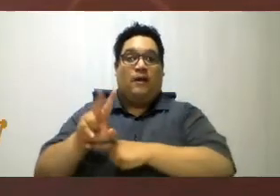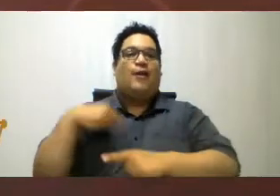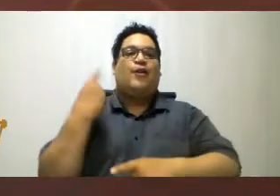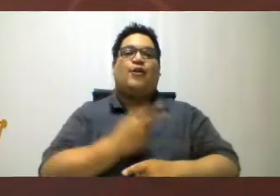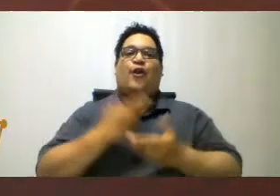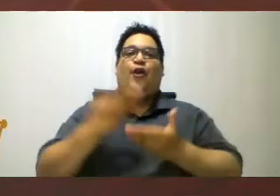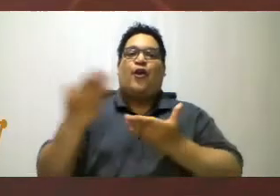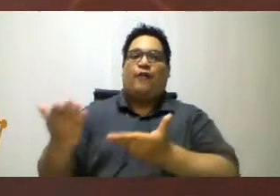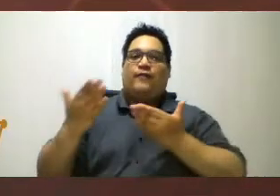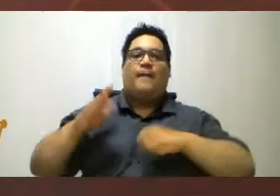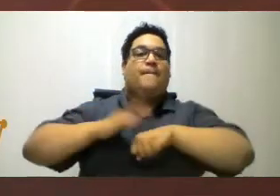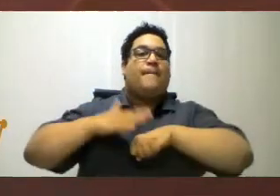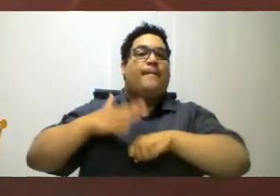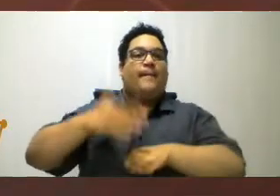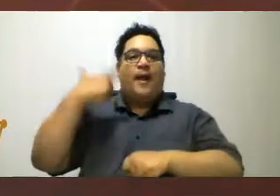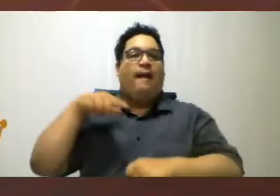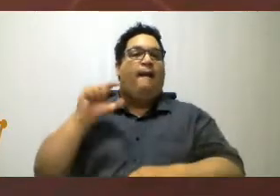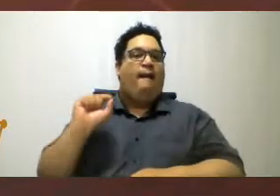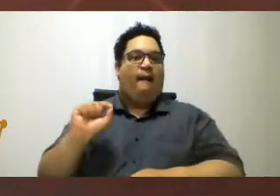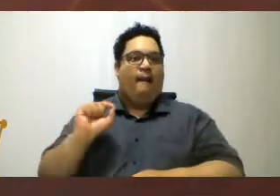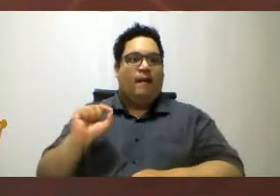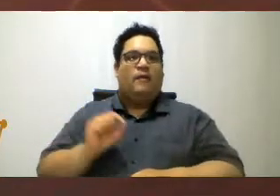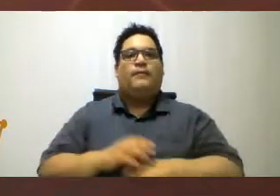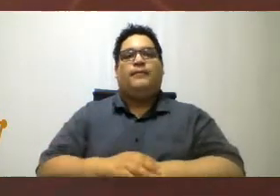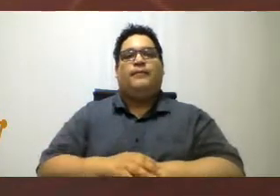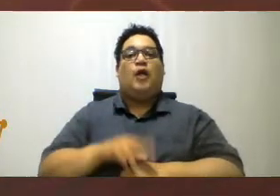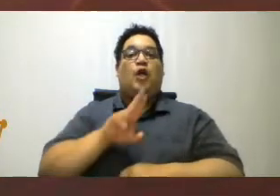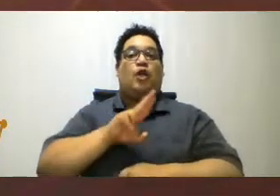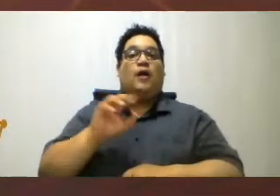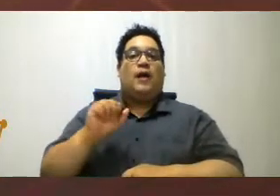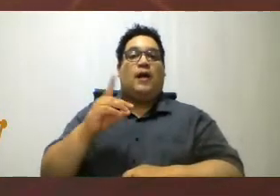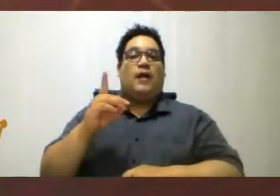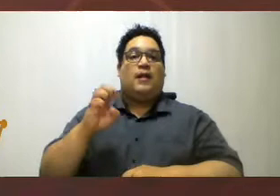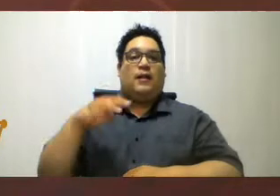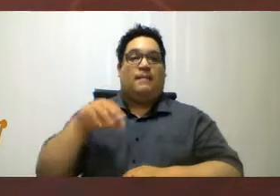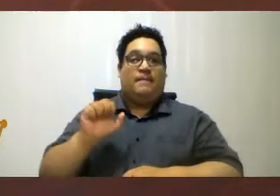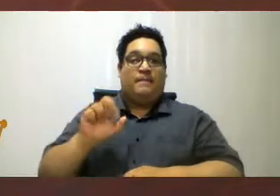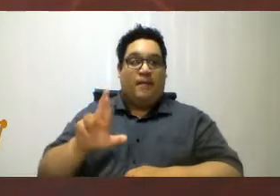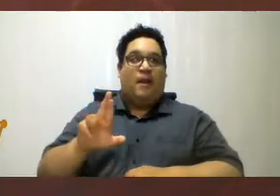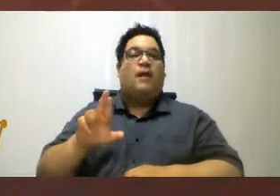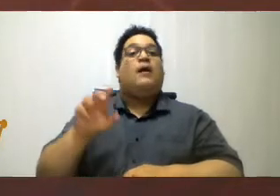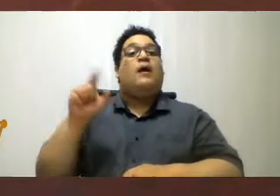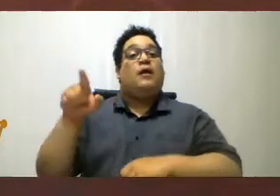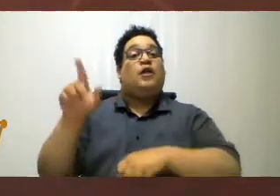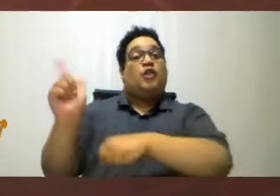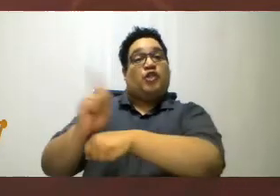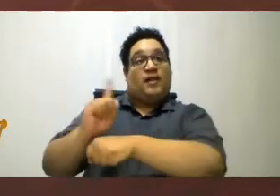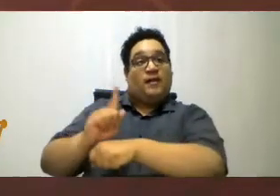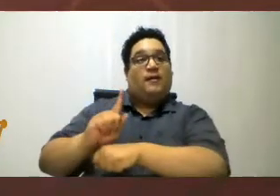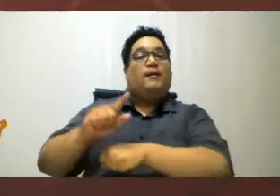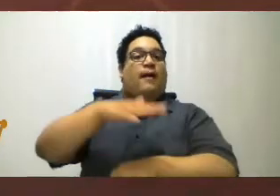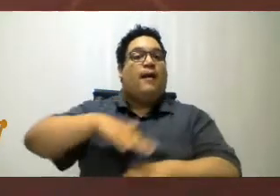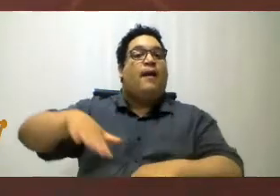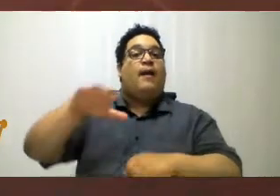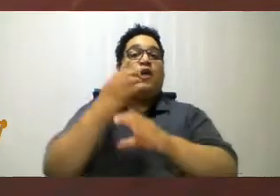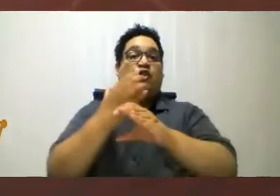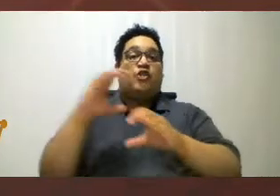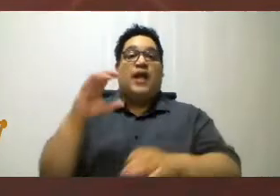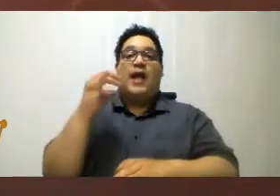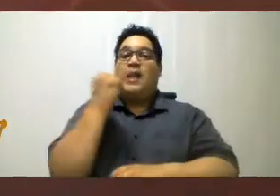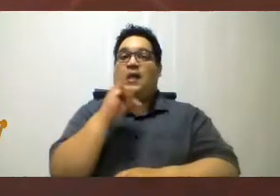para ministrar essa palestra são os senhores Ademar Vieira, gerente do departamento, engenheiro